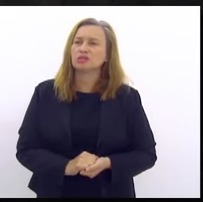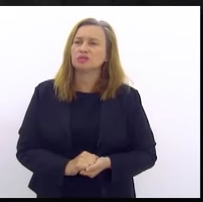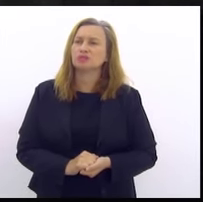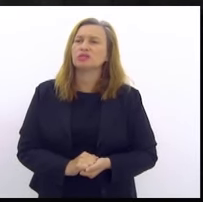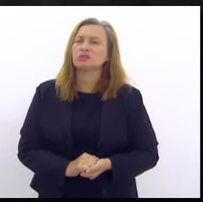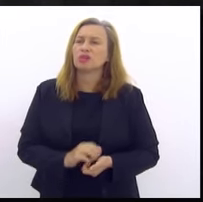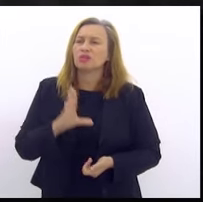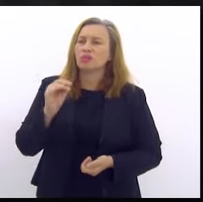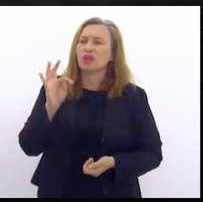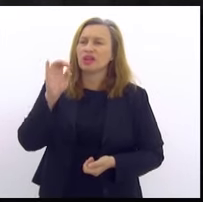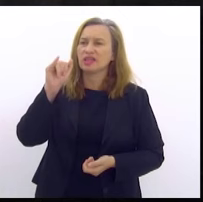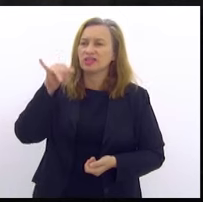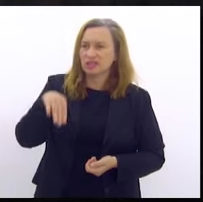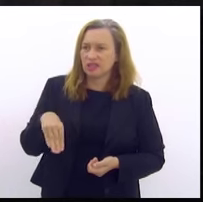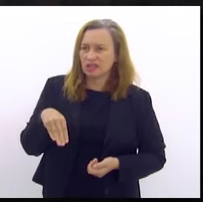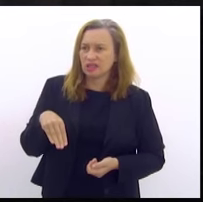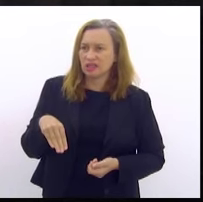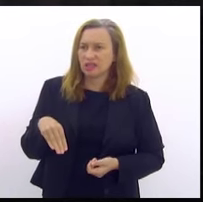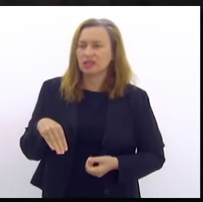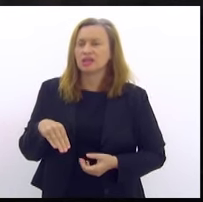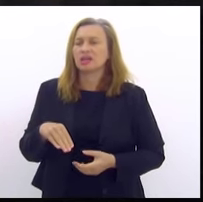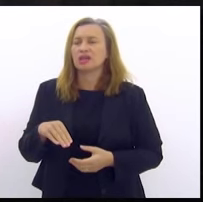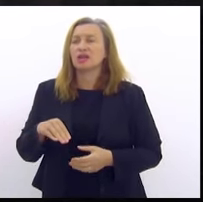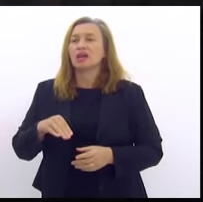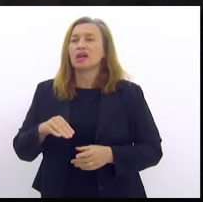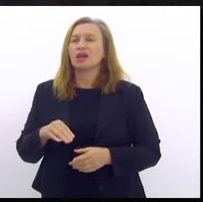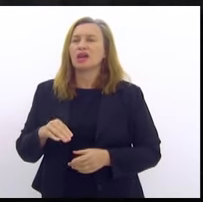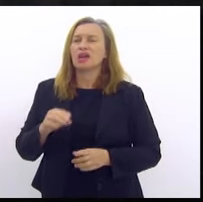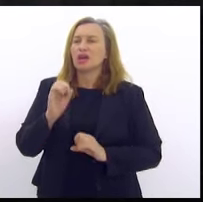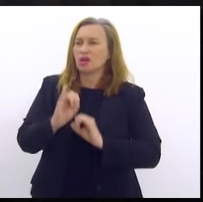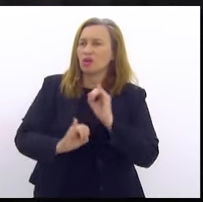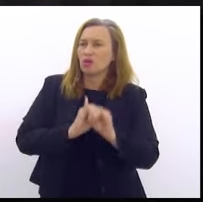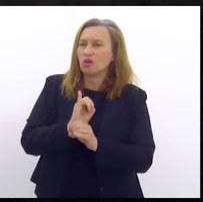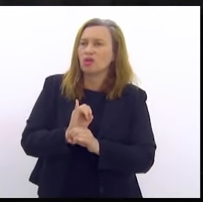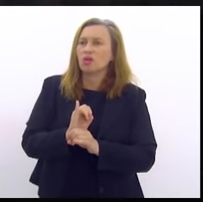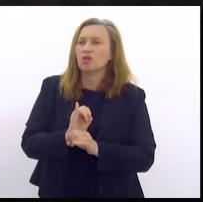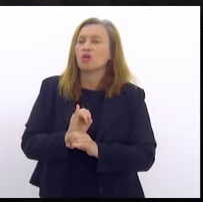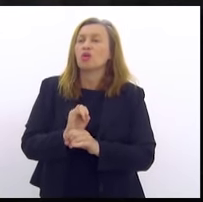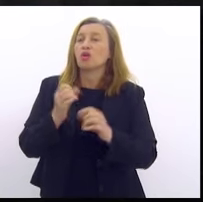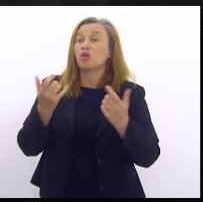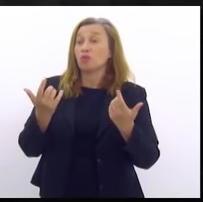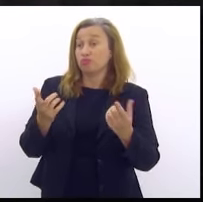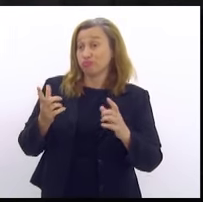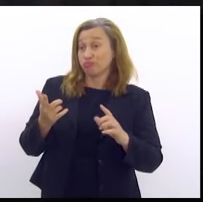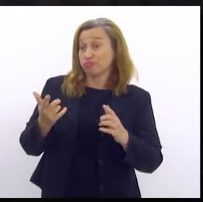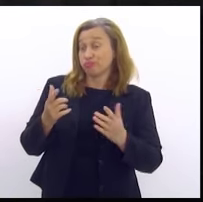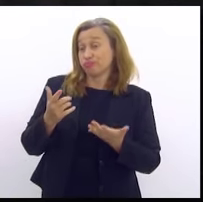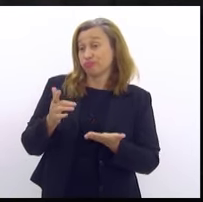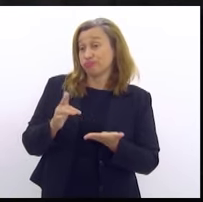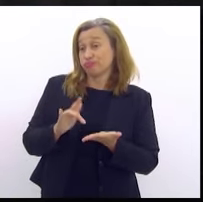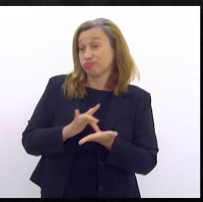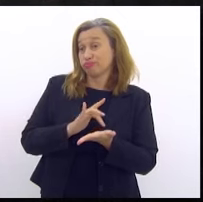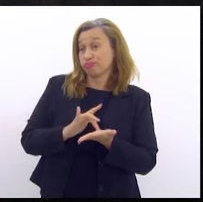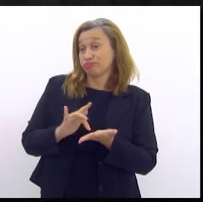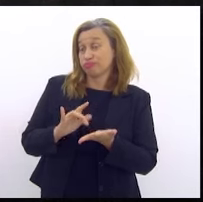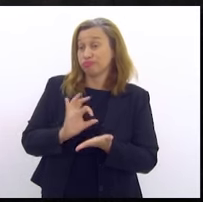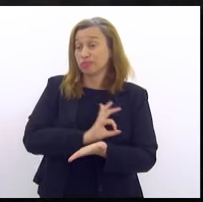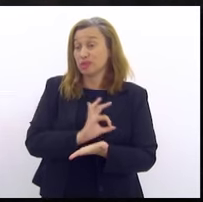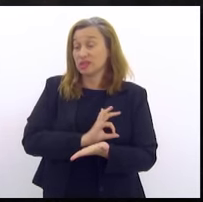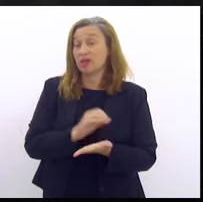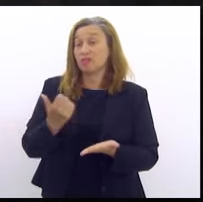da corporação é online. Portanto, o policial precisa se manter utilizando das ordens de